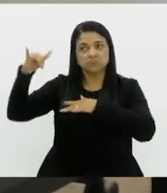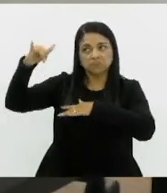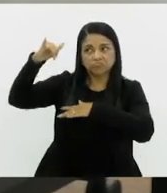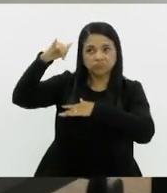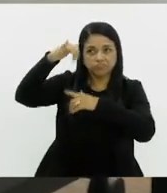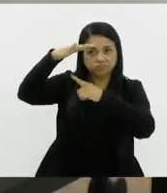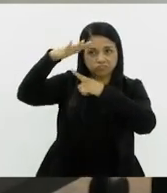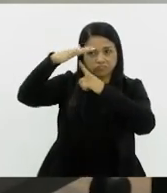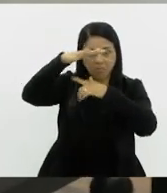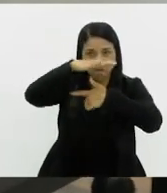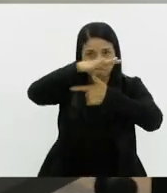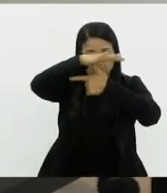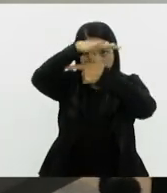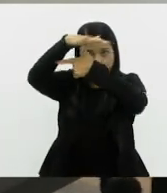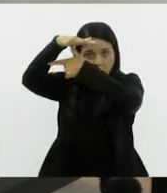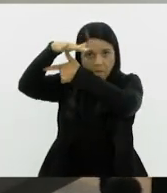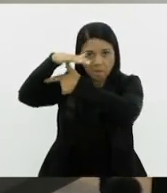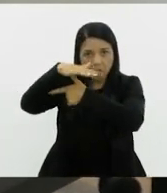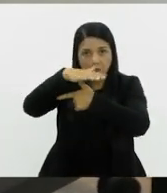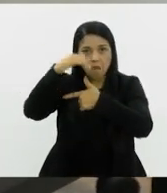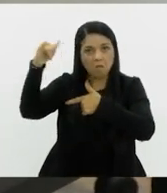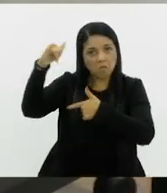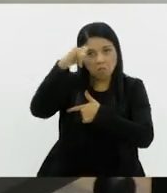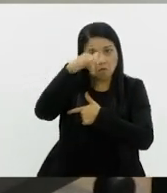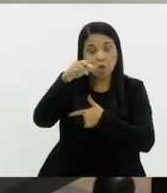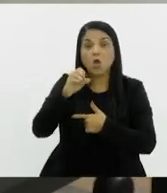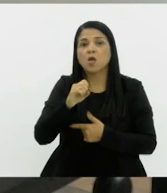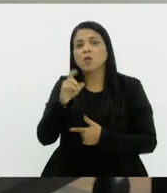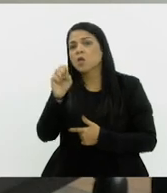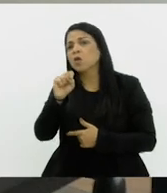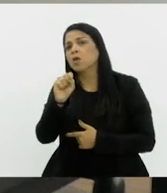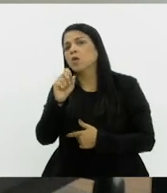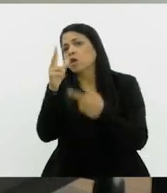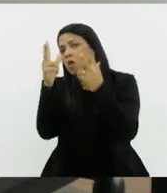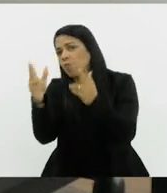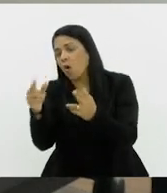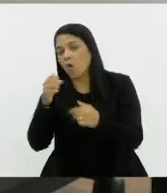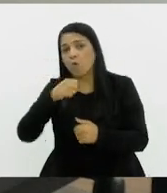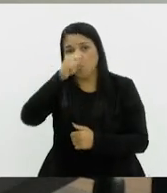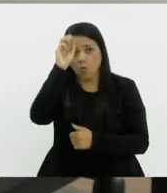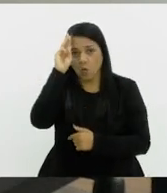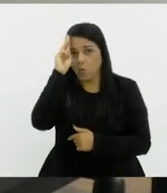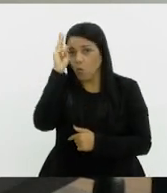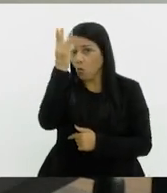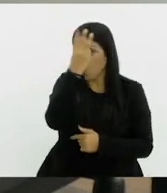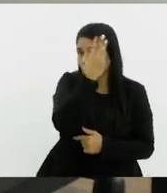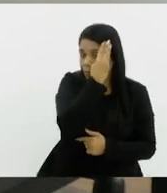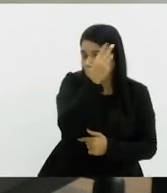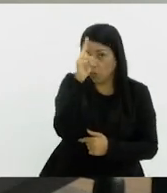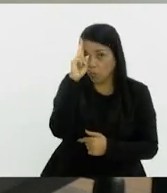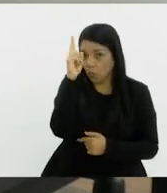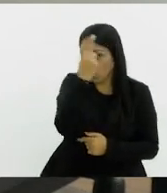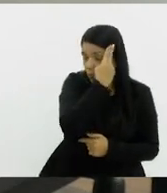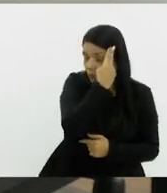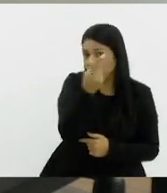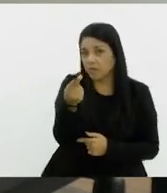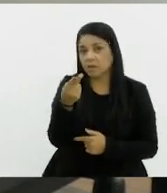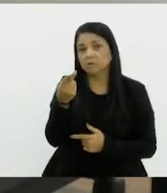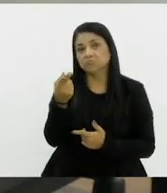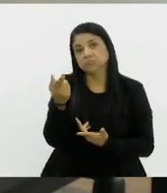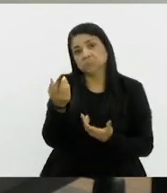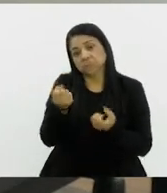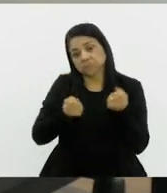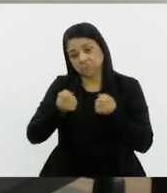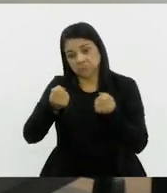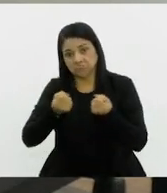de georreferenciamento que os aplicativos como a Uber utilizam para que possa linkar motoristas e usuários, há